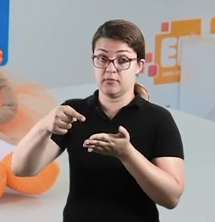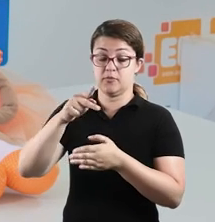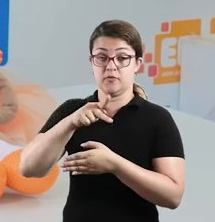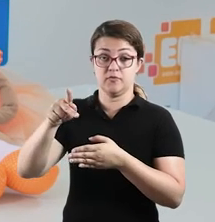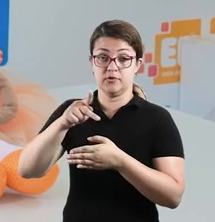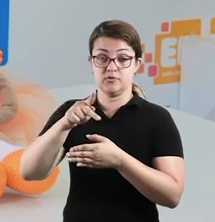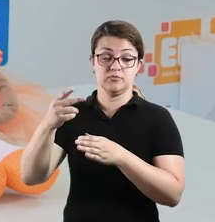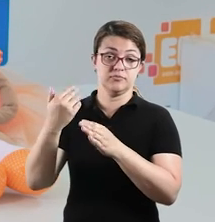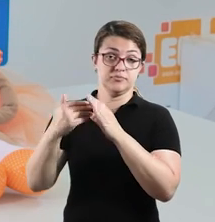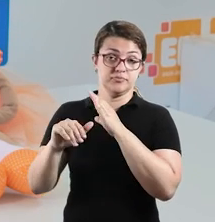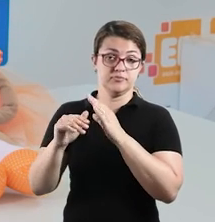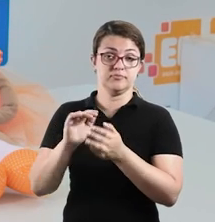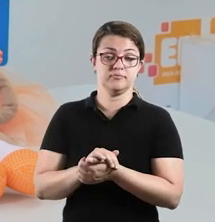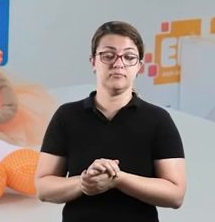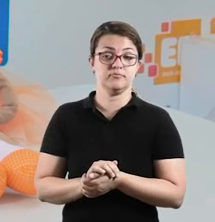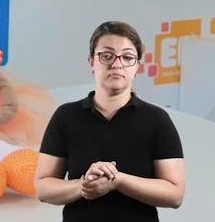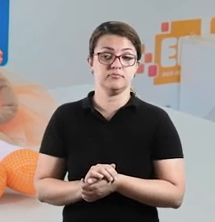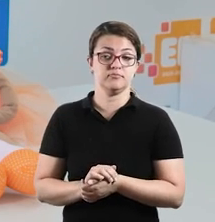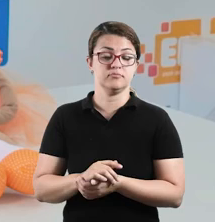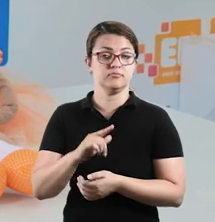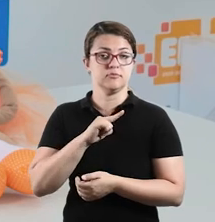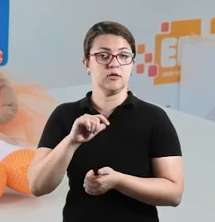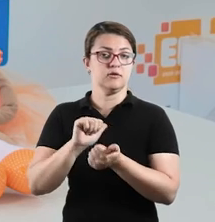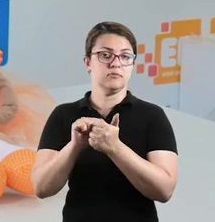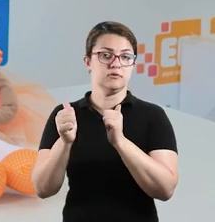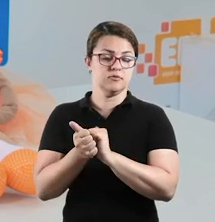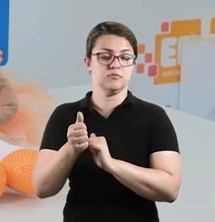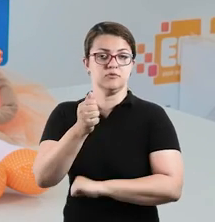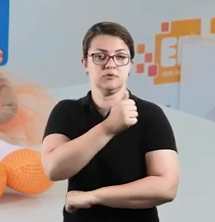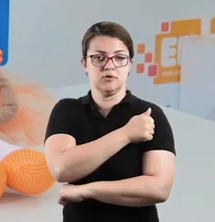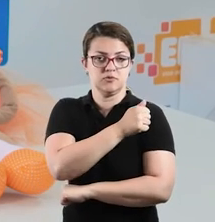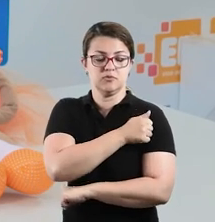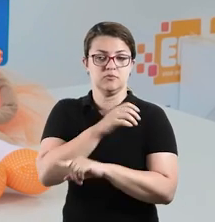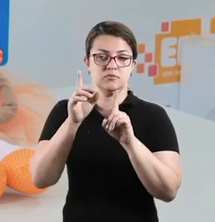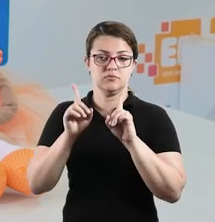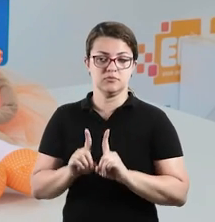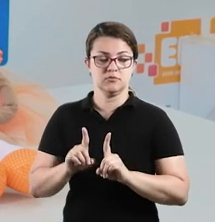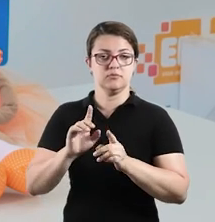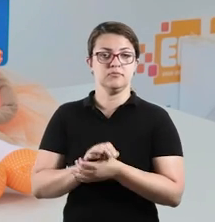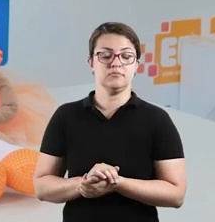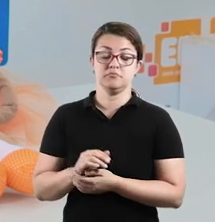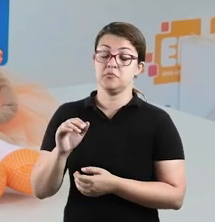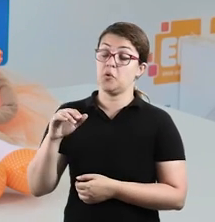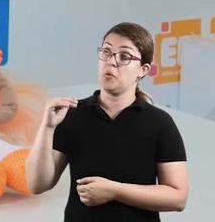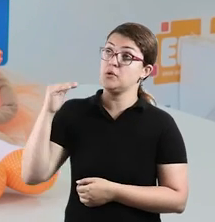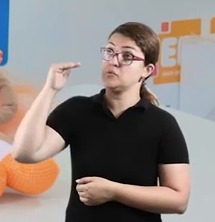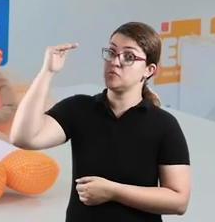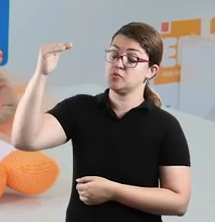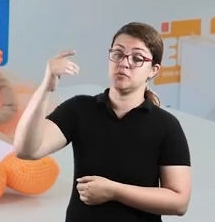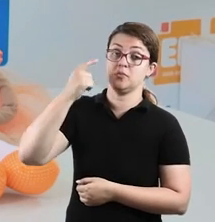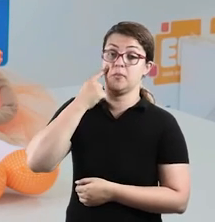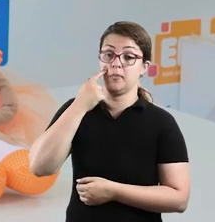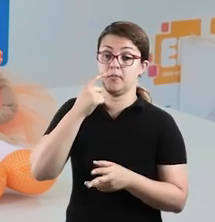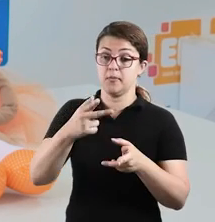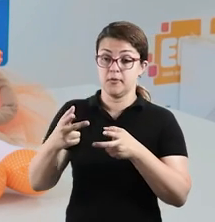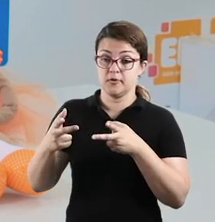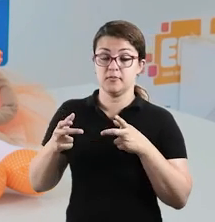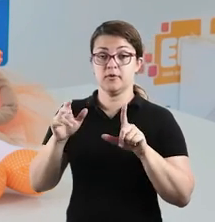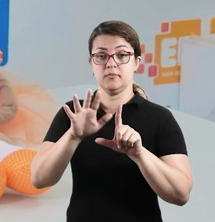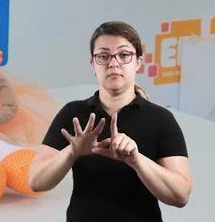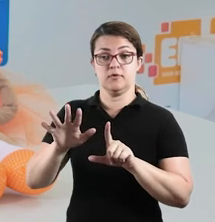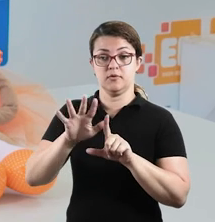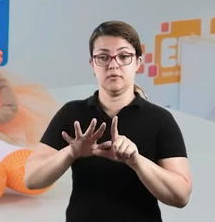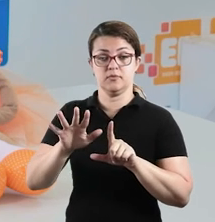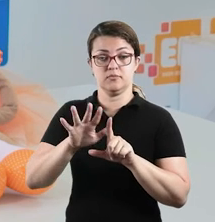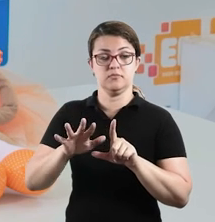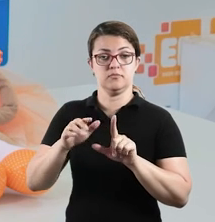E atenção que temos também a adaptação para estudantes com deficiência. O adulto deverá verificar se a criança reconhece essas